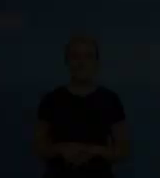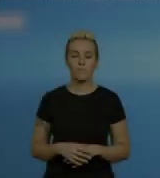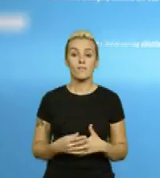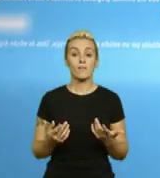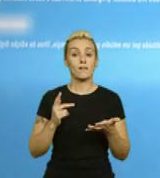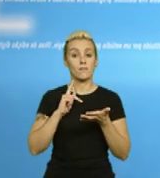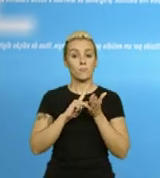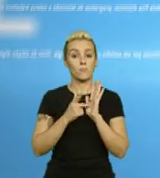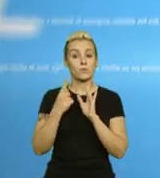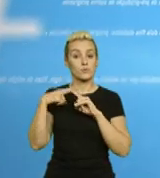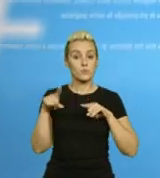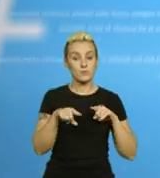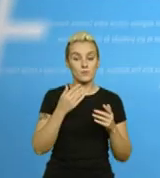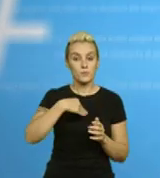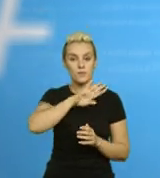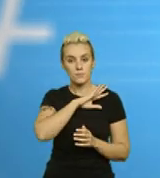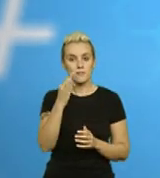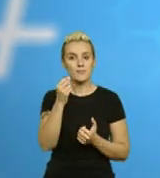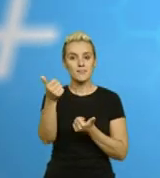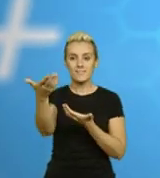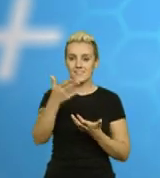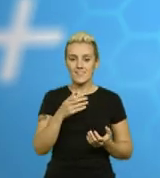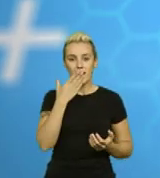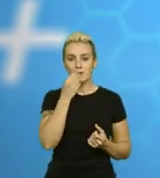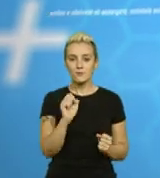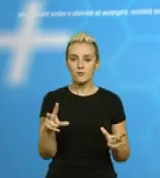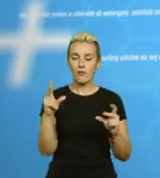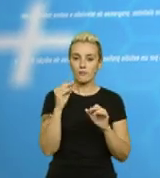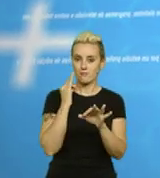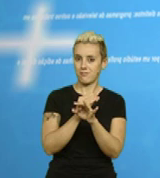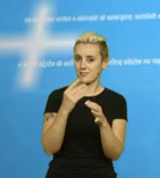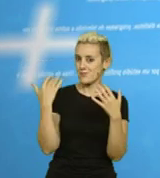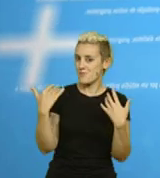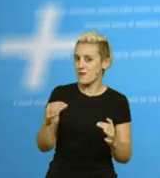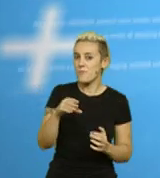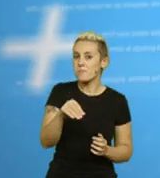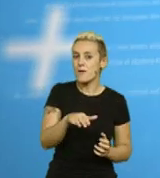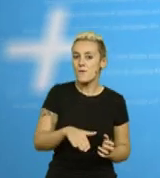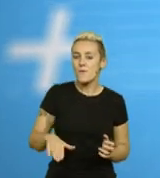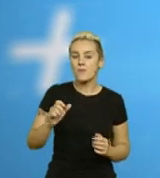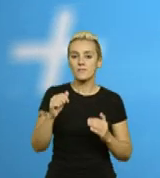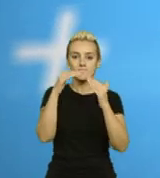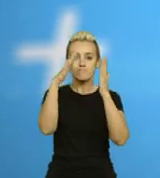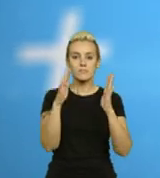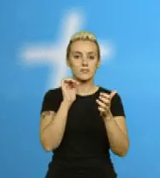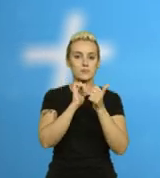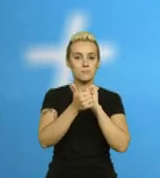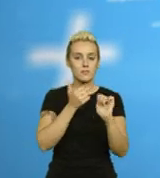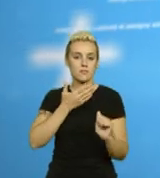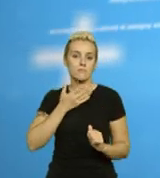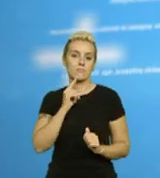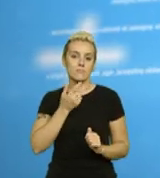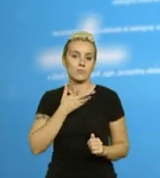o politécnico de coimbra deu as boas vindas aos novos alunos em grande festa que teve lugar no pavilhão multidesportos